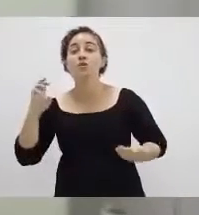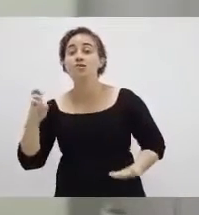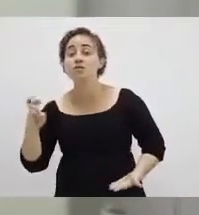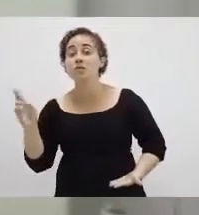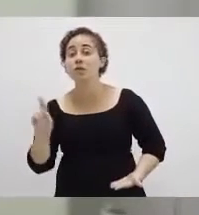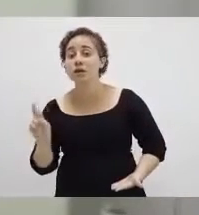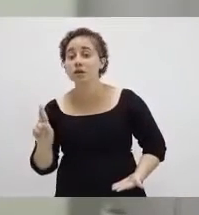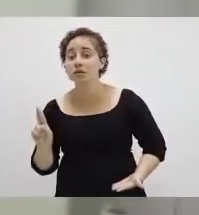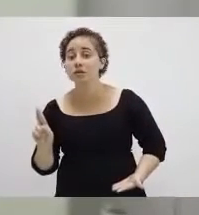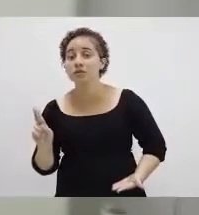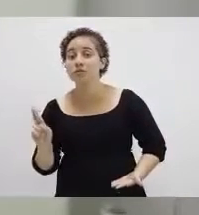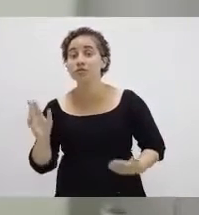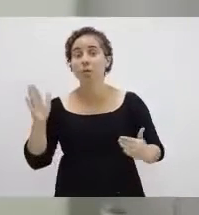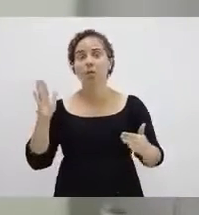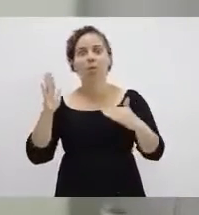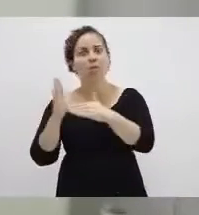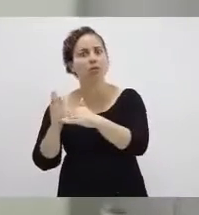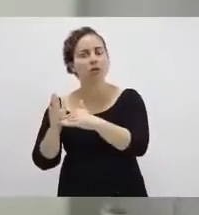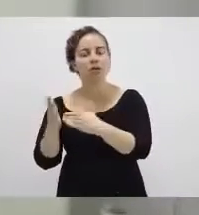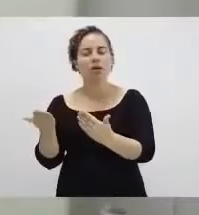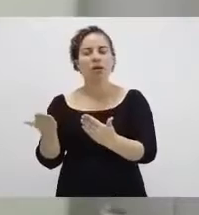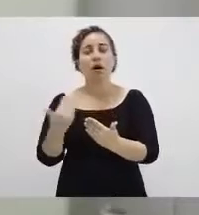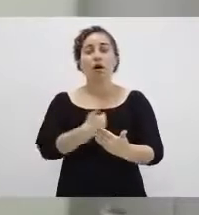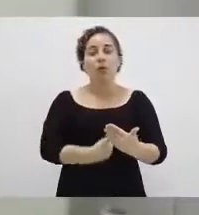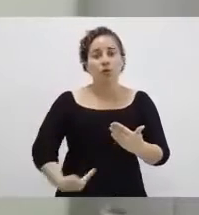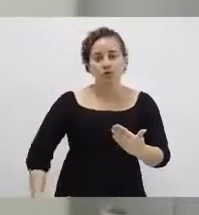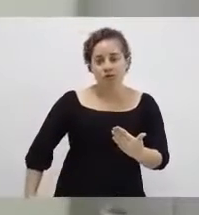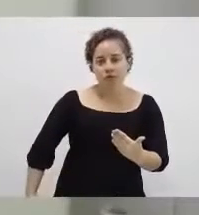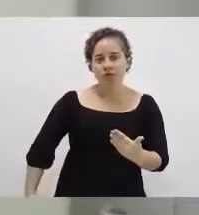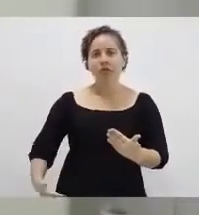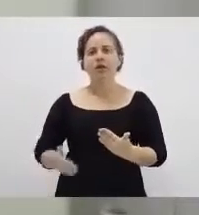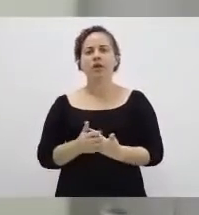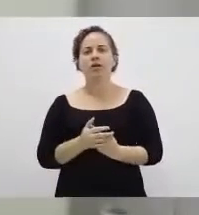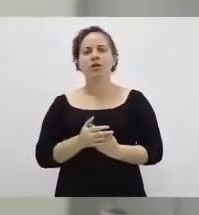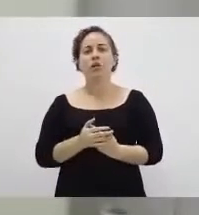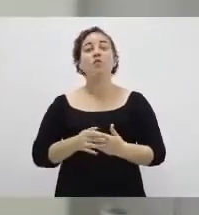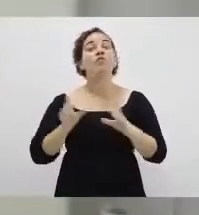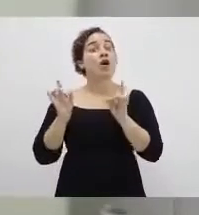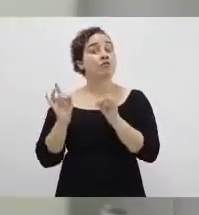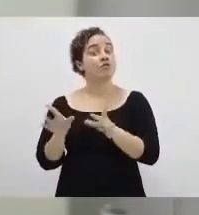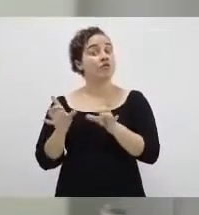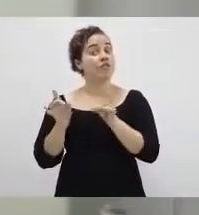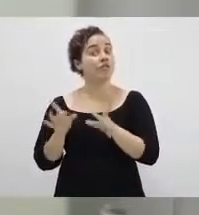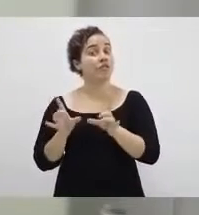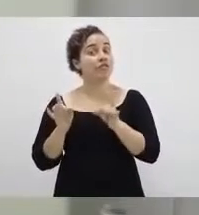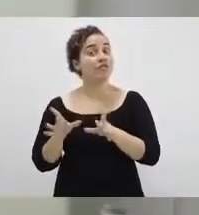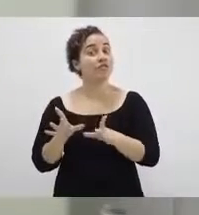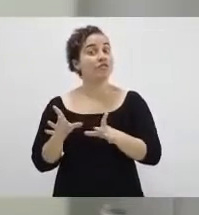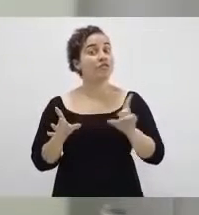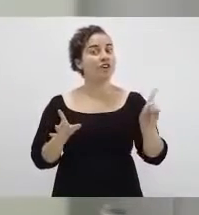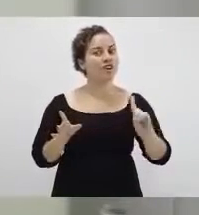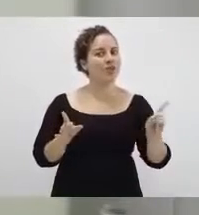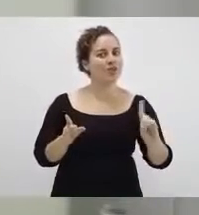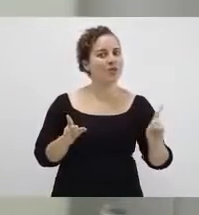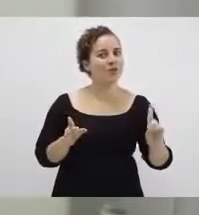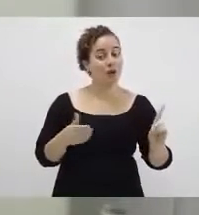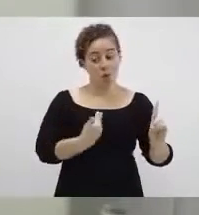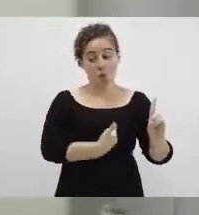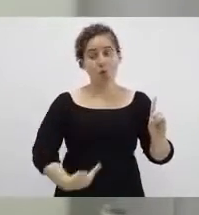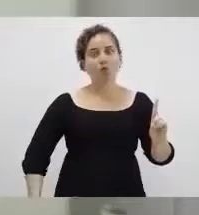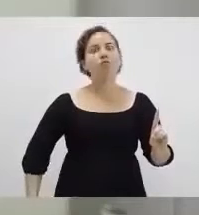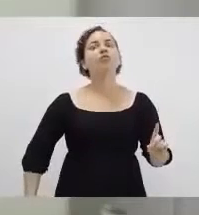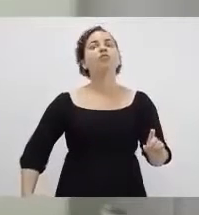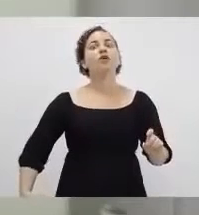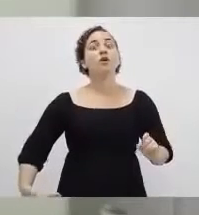dólar bateu R$5, o governo vai começar a vender dólar. O governo define qual